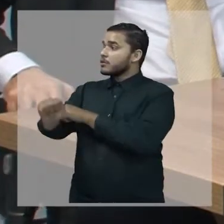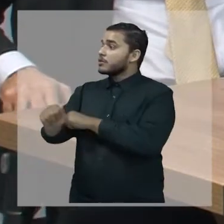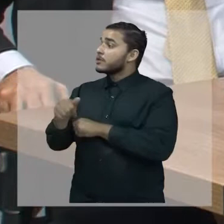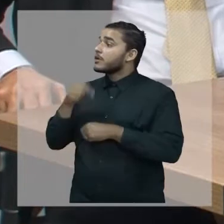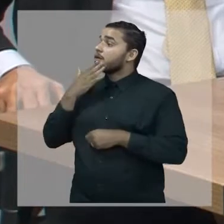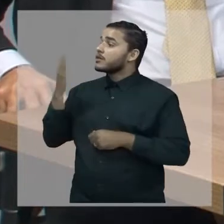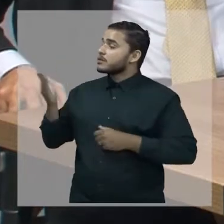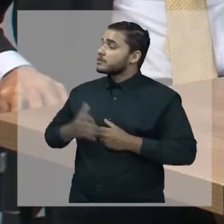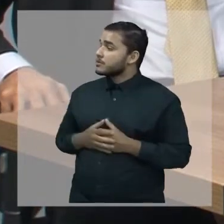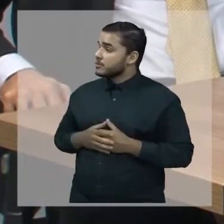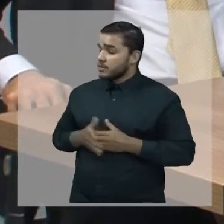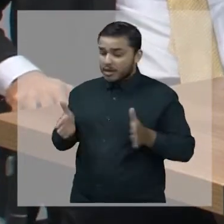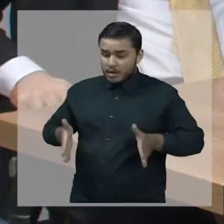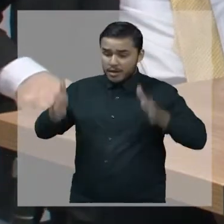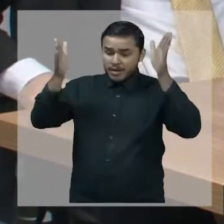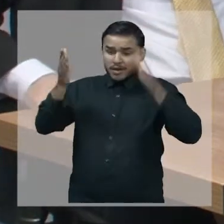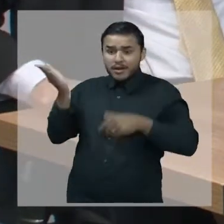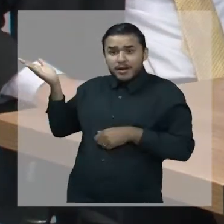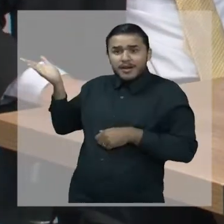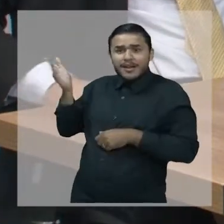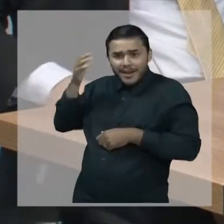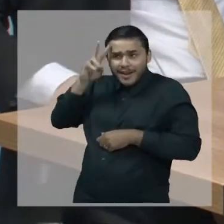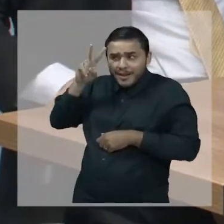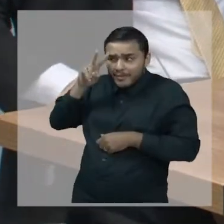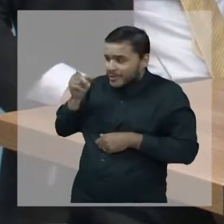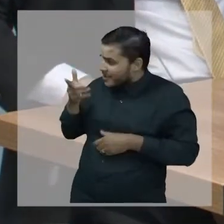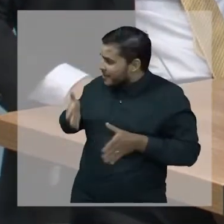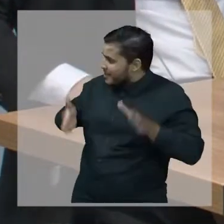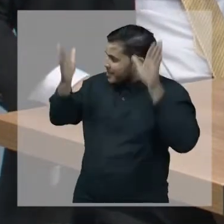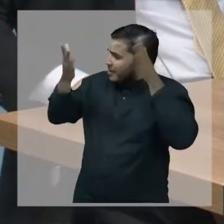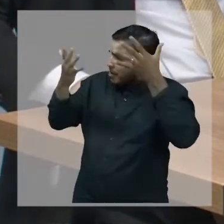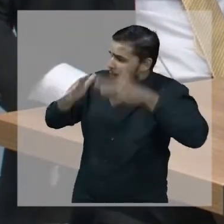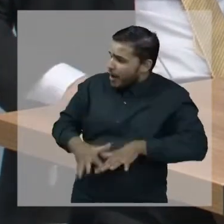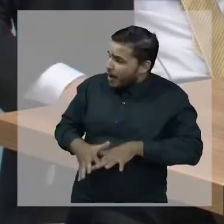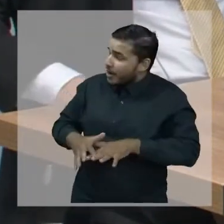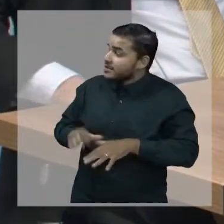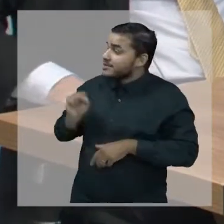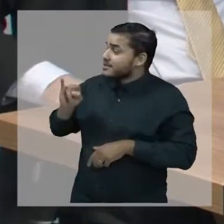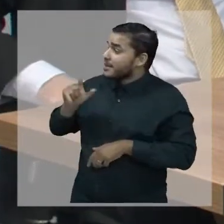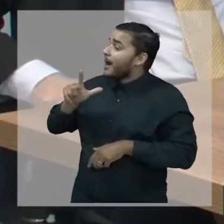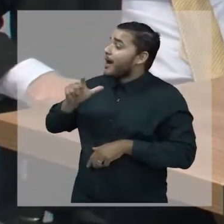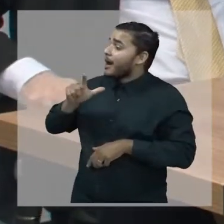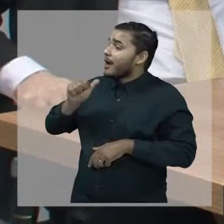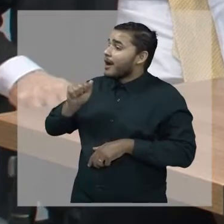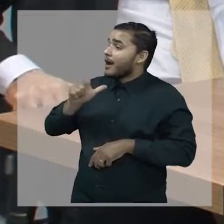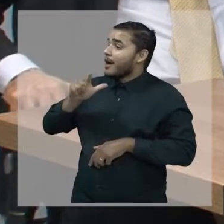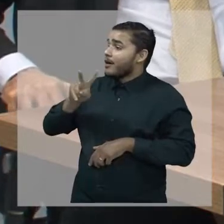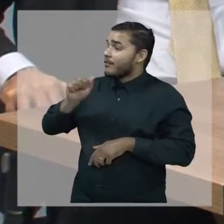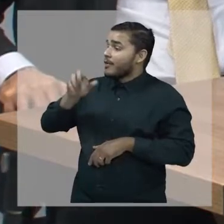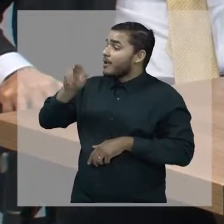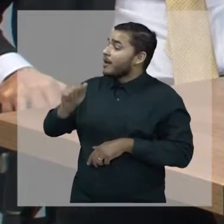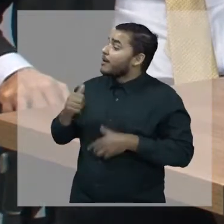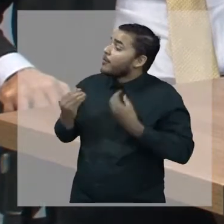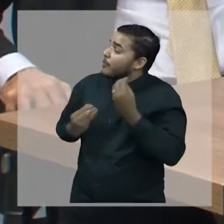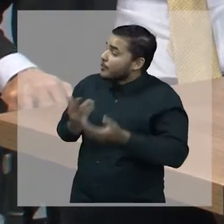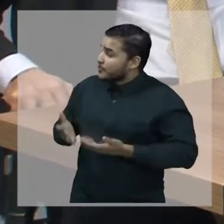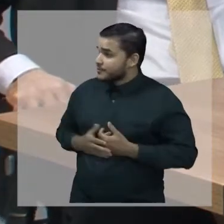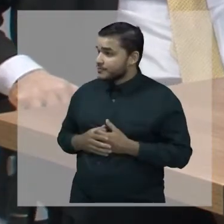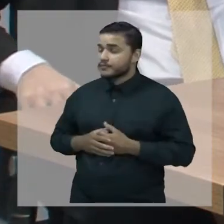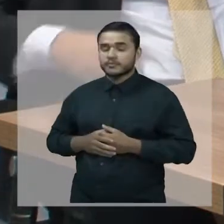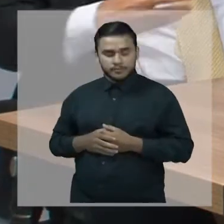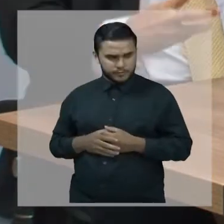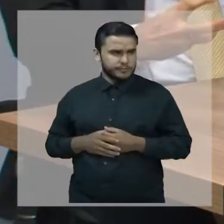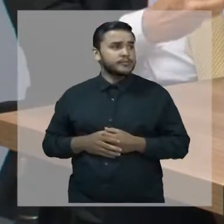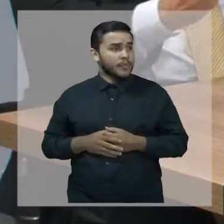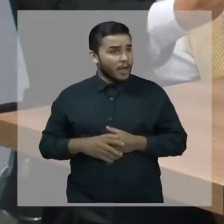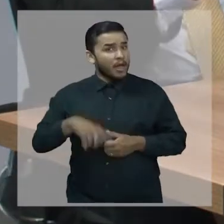o alvará de construção? Porque o Estado- Aqui na o Estado Maraponga foi o que atrapalha o aconteceu. empresário. Aí ele está dizendo que o Estado atrapalha. O Estado brasileiro é uma tragédia, ele atrapalha o empreendimento.